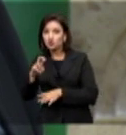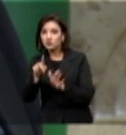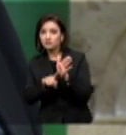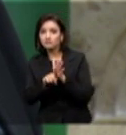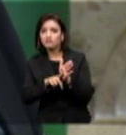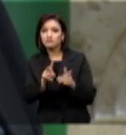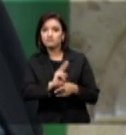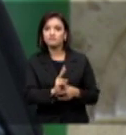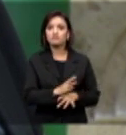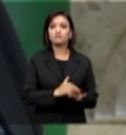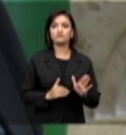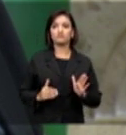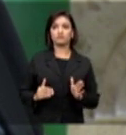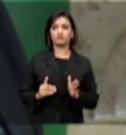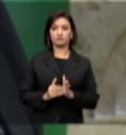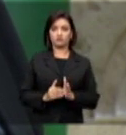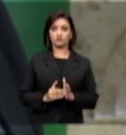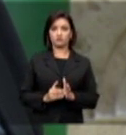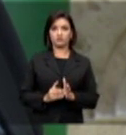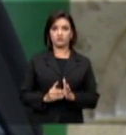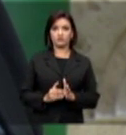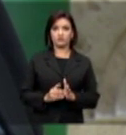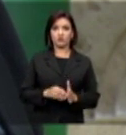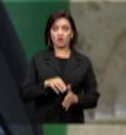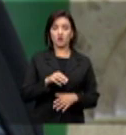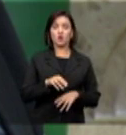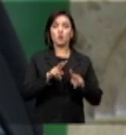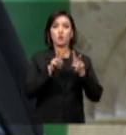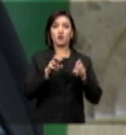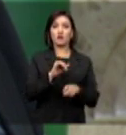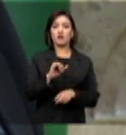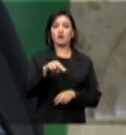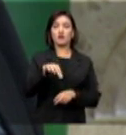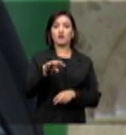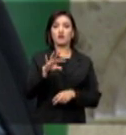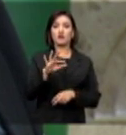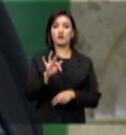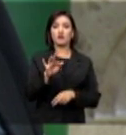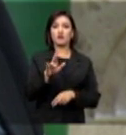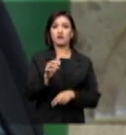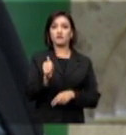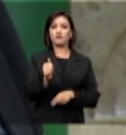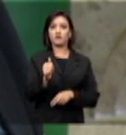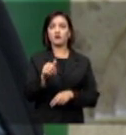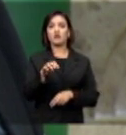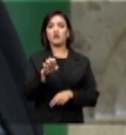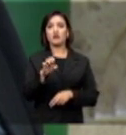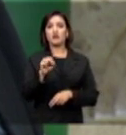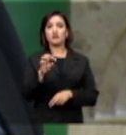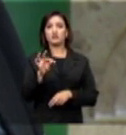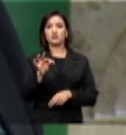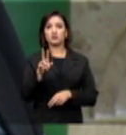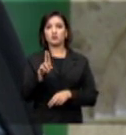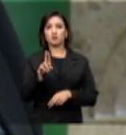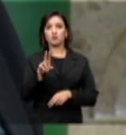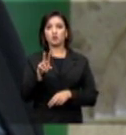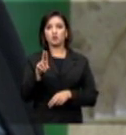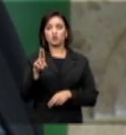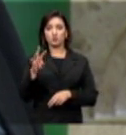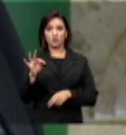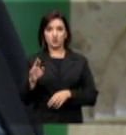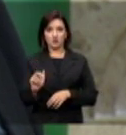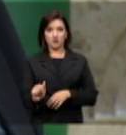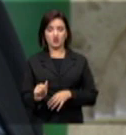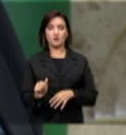isso, espera-se que o Ministério Público, doravante, possa atuar de uma forma